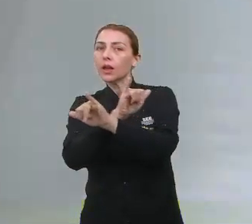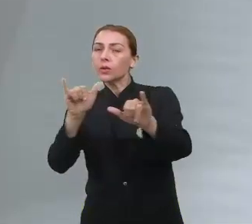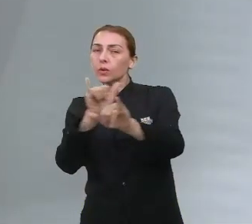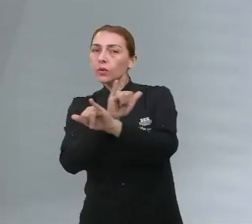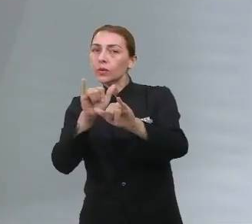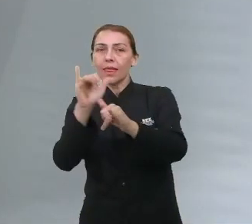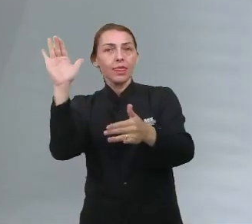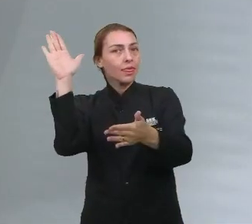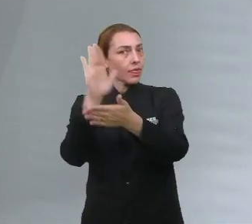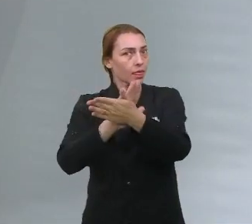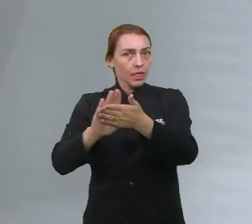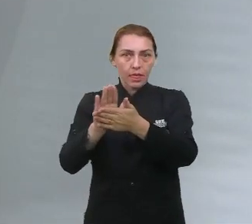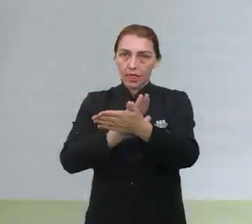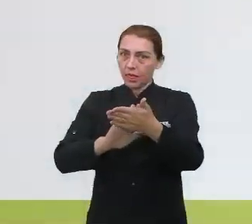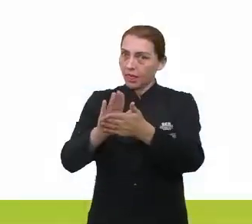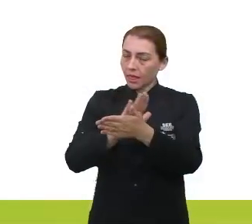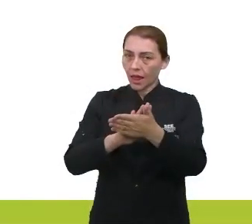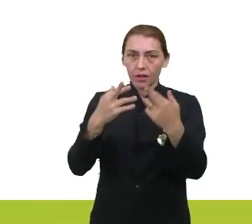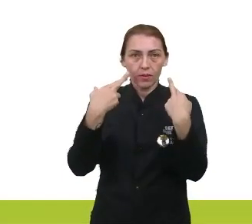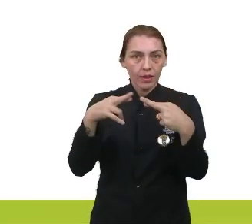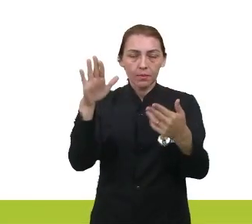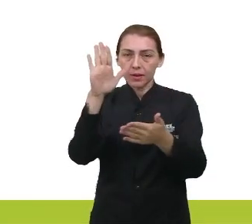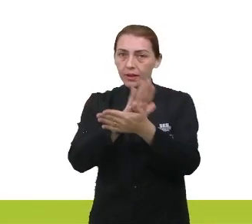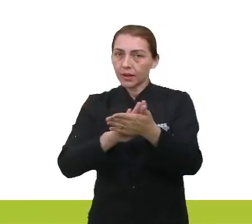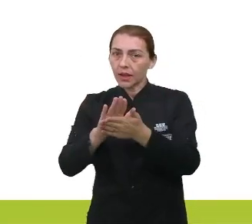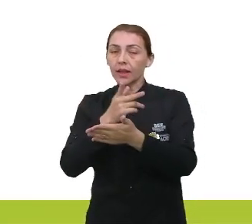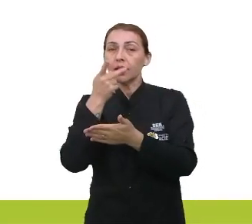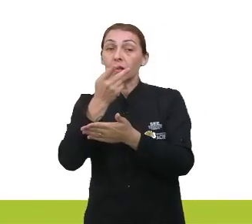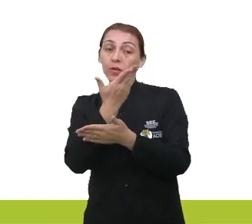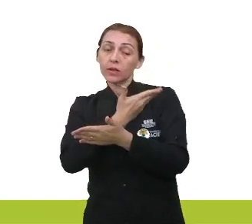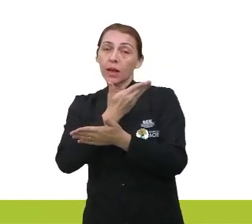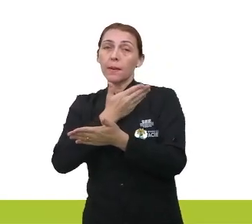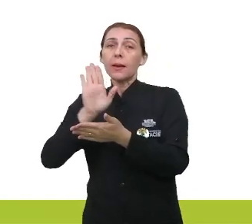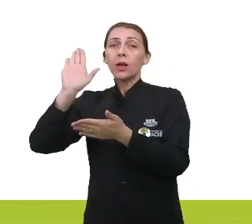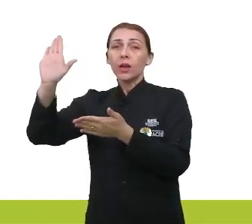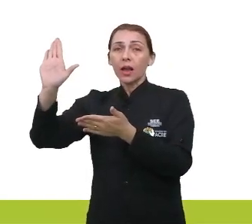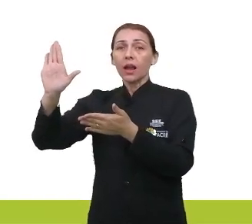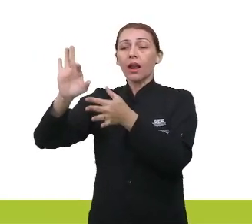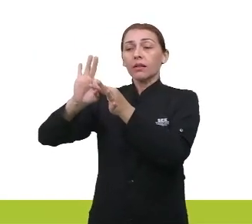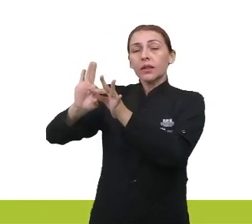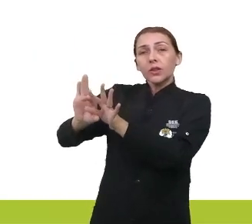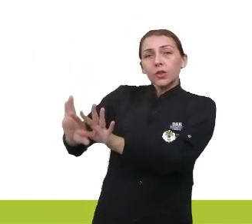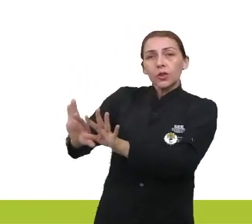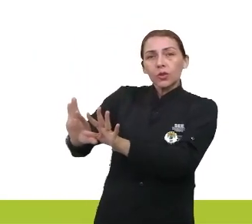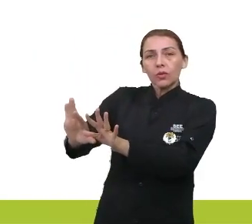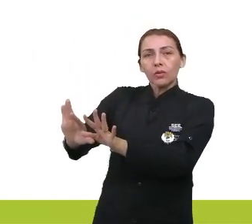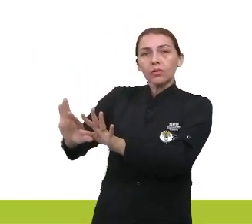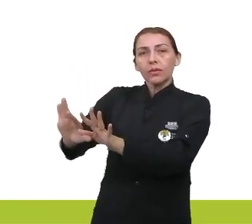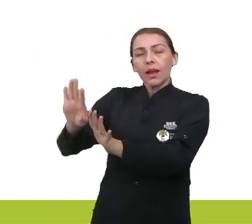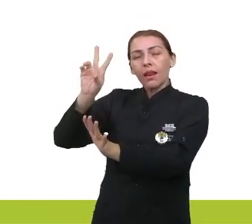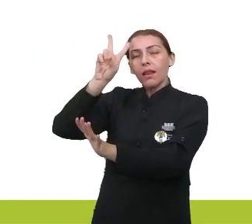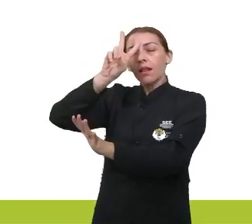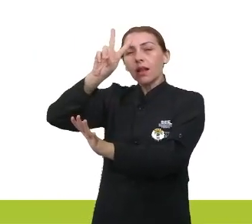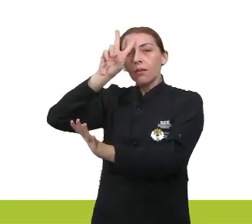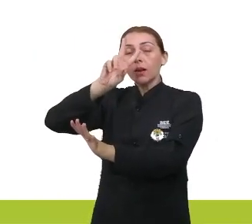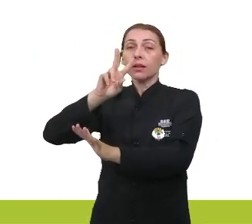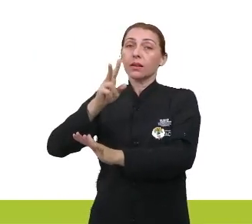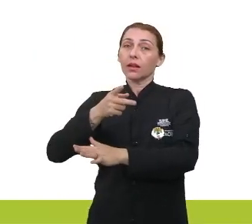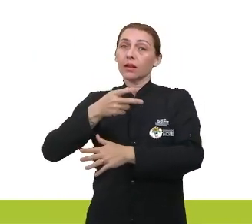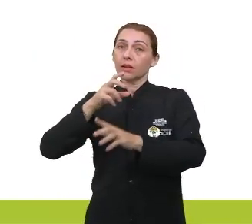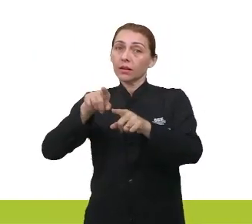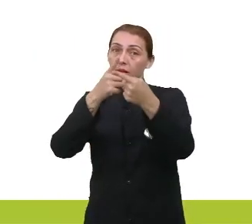seca, ele não faz uma crítica, tá? E ele fala dos amigos que lá deixei. Ou seja, ele está cantando